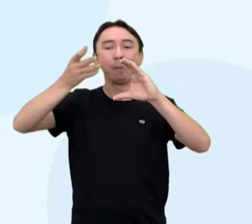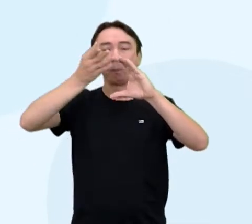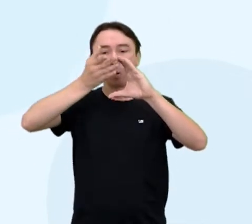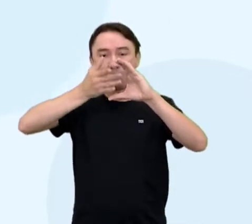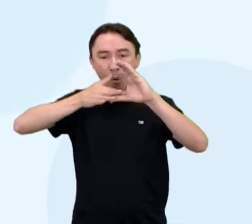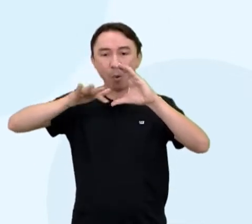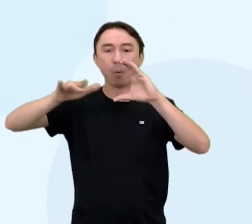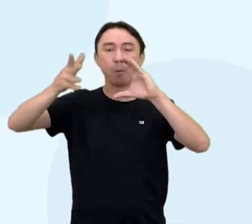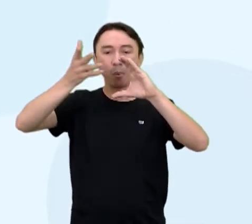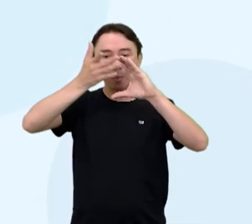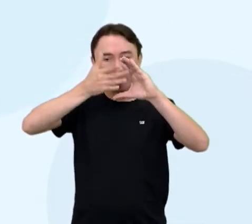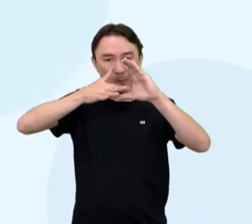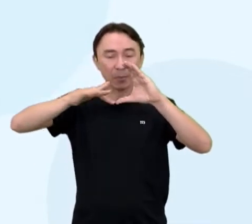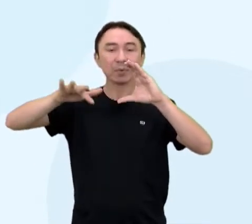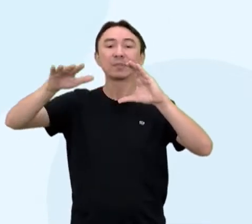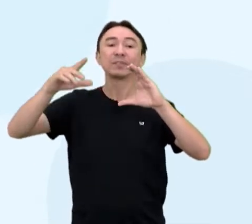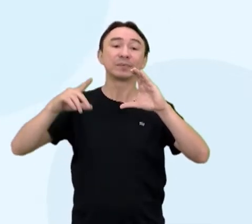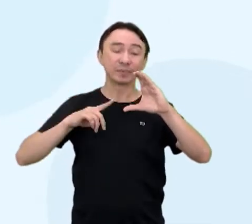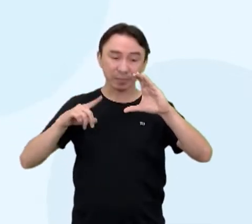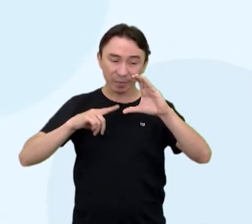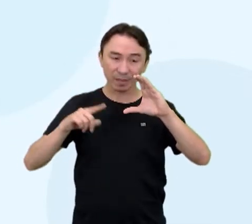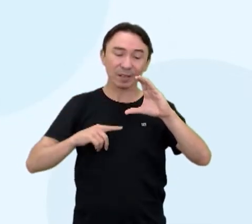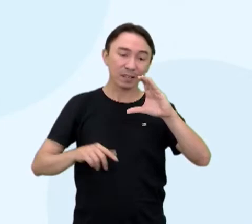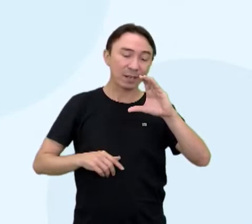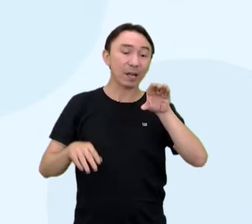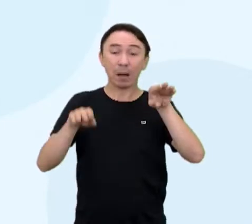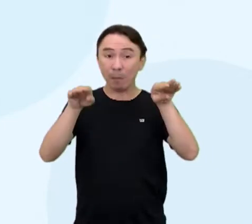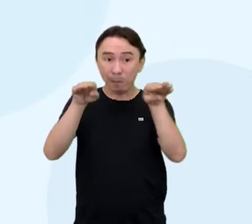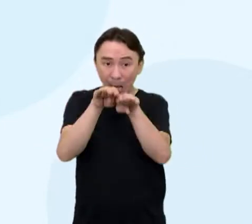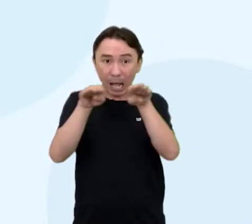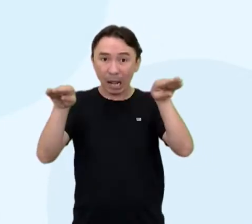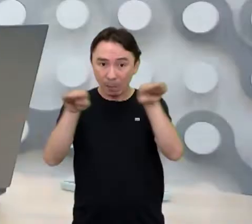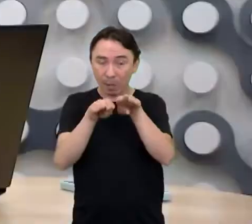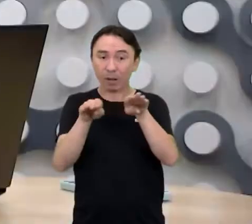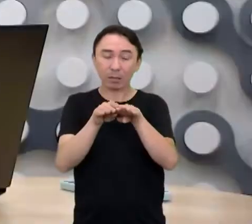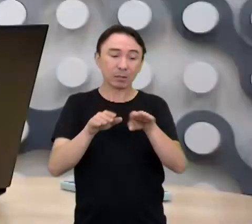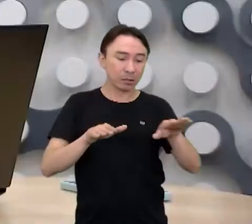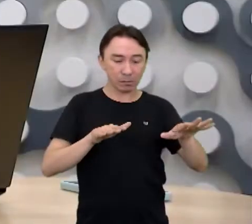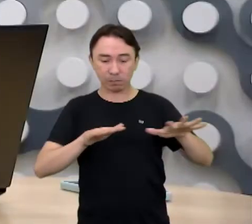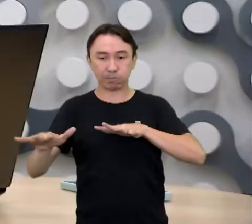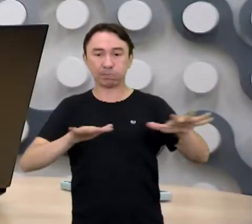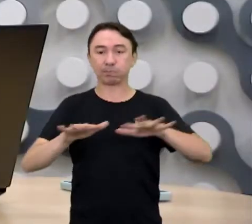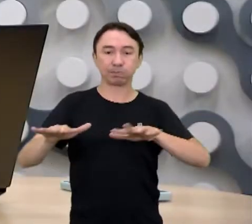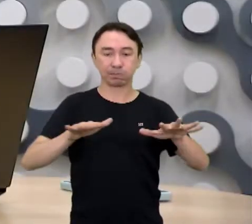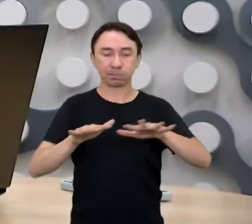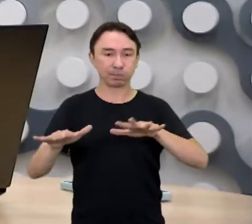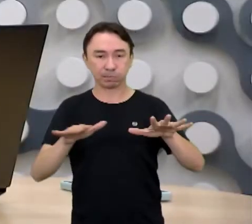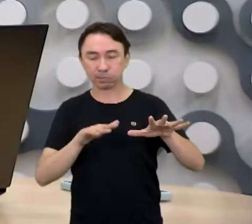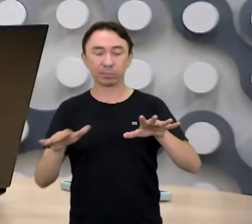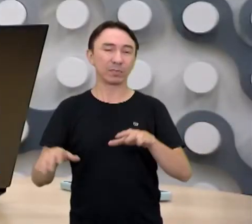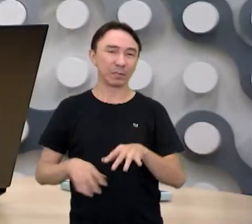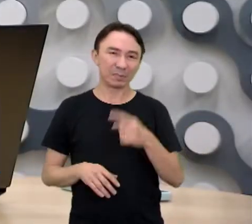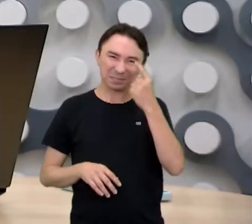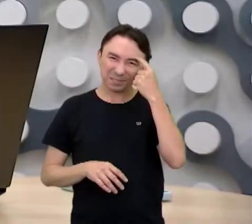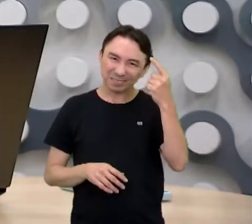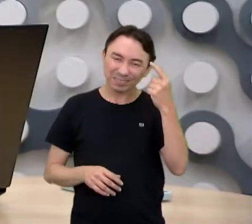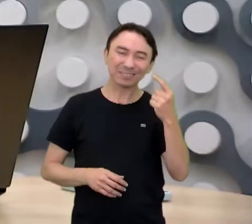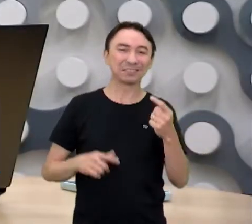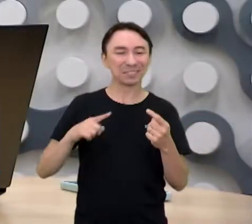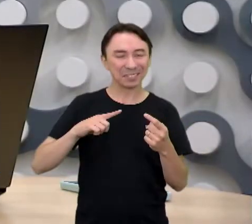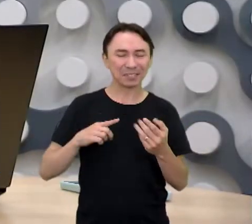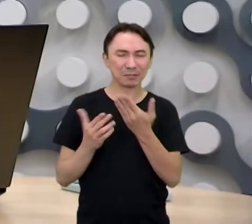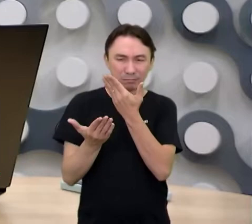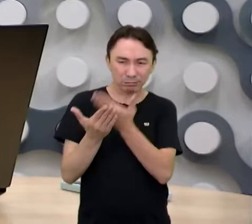movimentar as placas tectônicas, né? Então a gente viu aí os estudos, né, dos cientistas, né, através aí